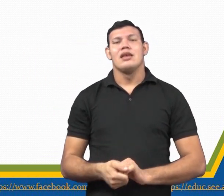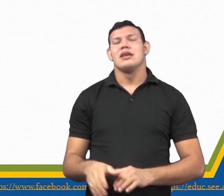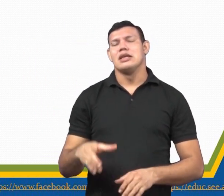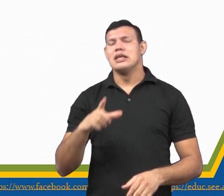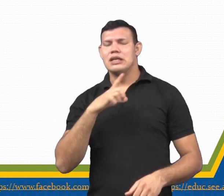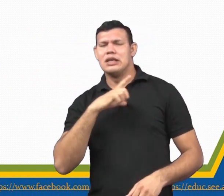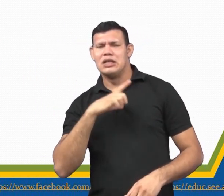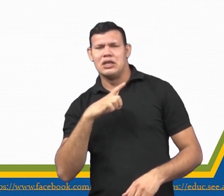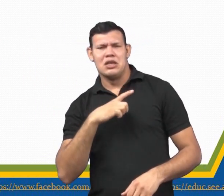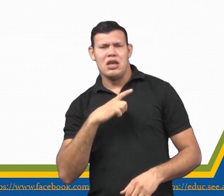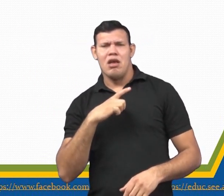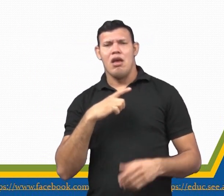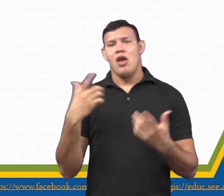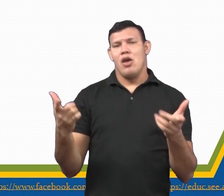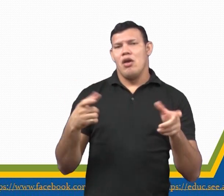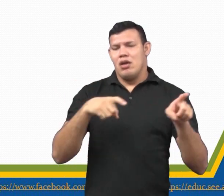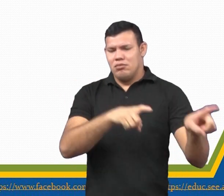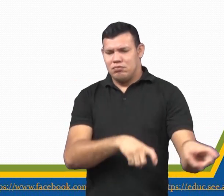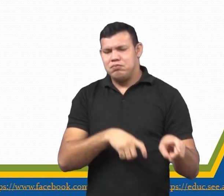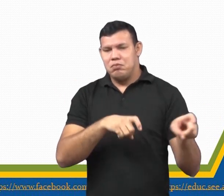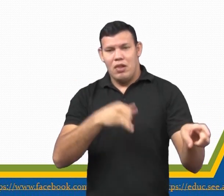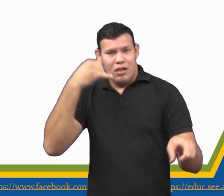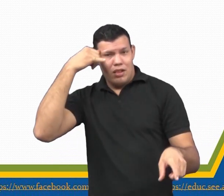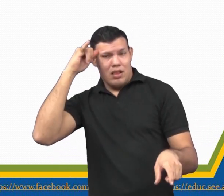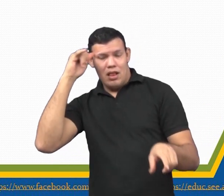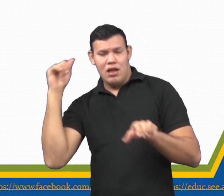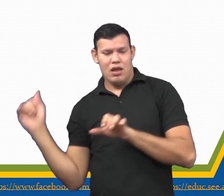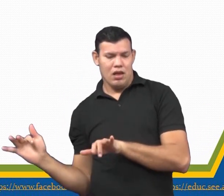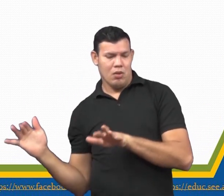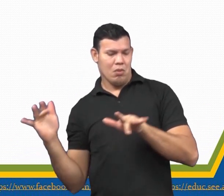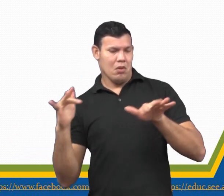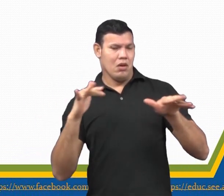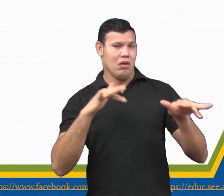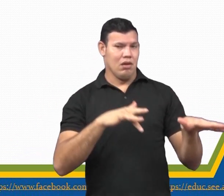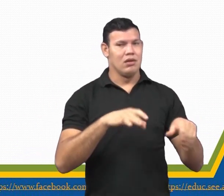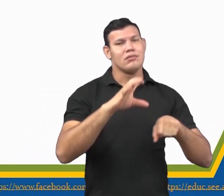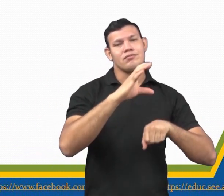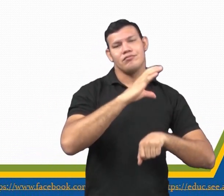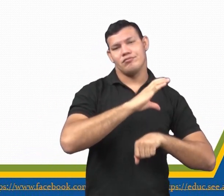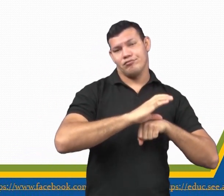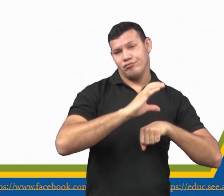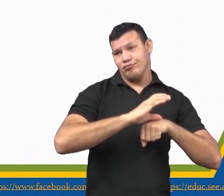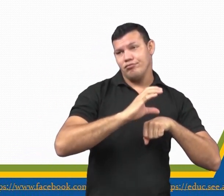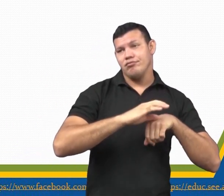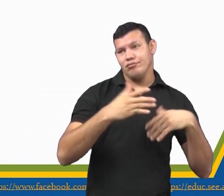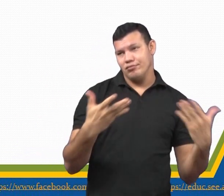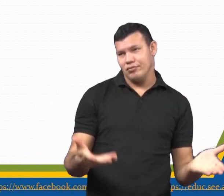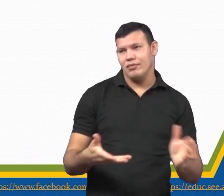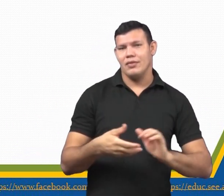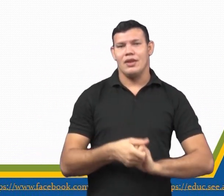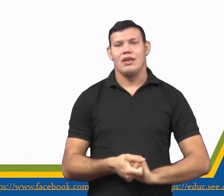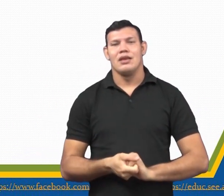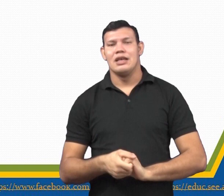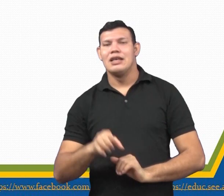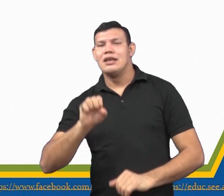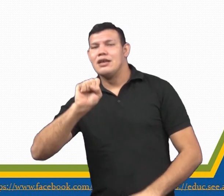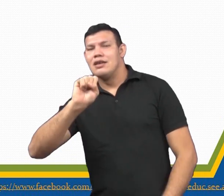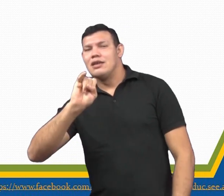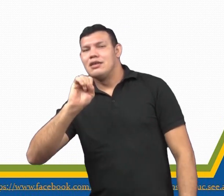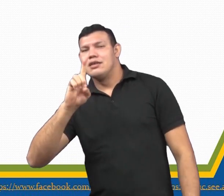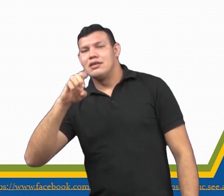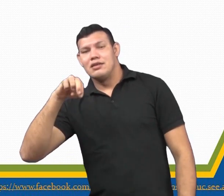mais populosas que podemos destacar são Sydney, Melbourne e Brisbane, na Austrália, e Auckland e Christchurch,